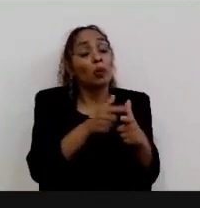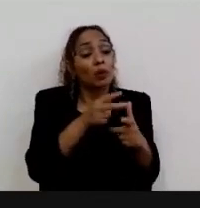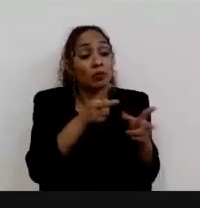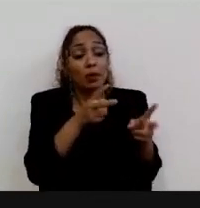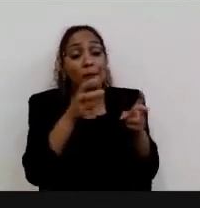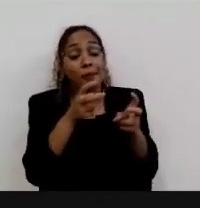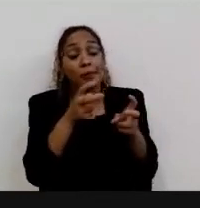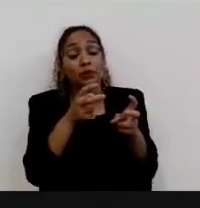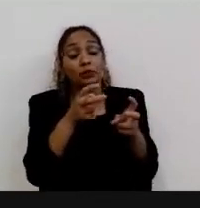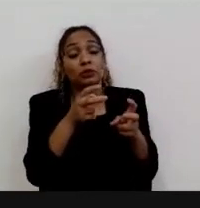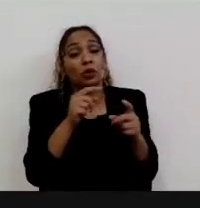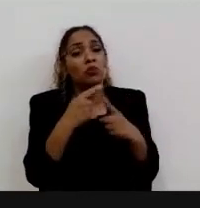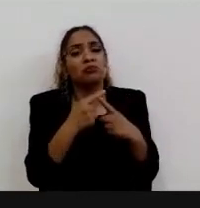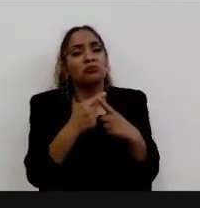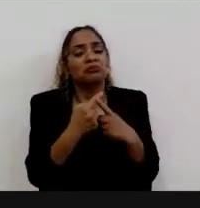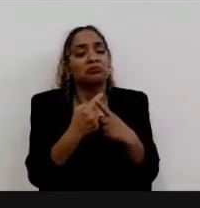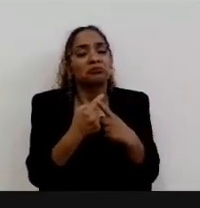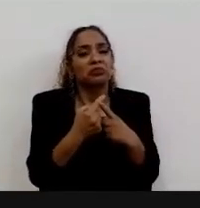minha visão?